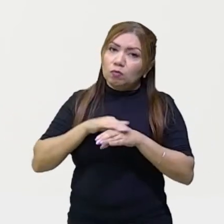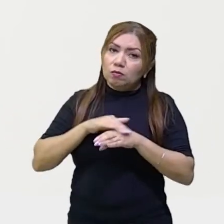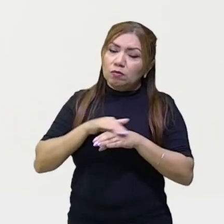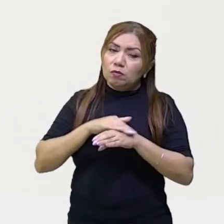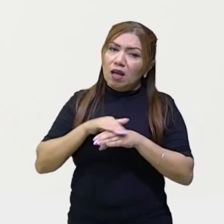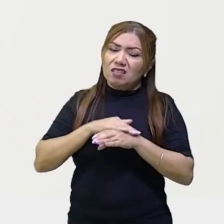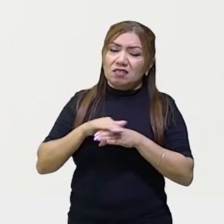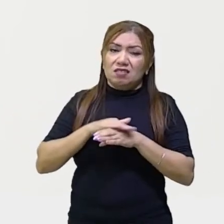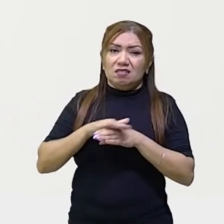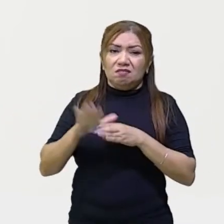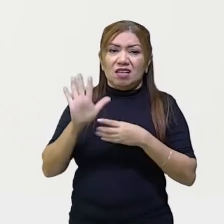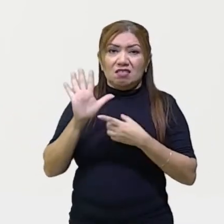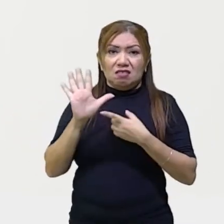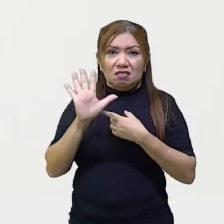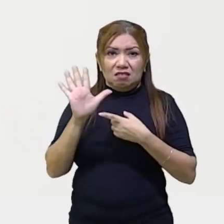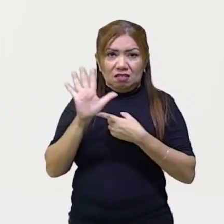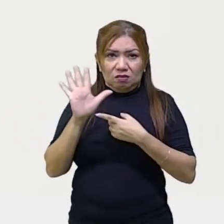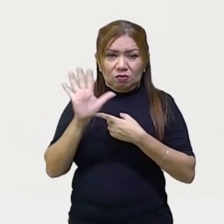hexagonal